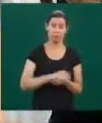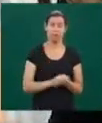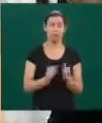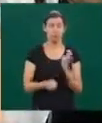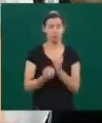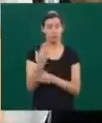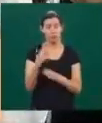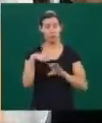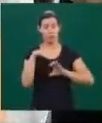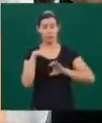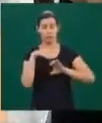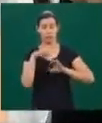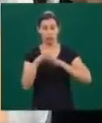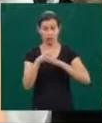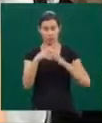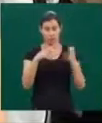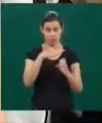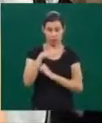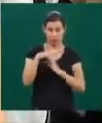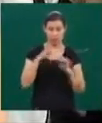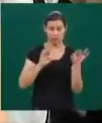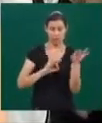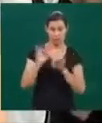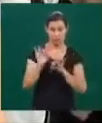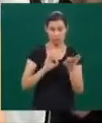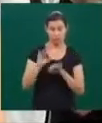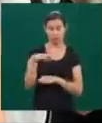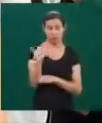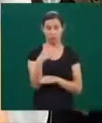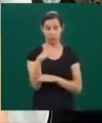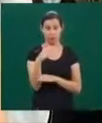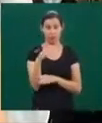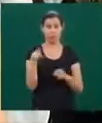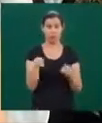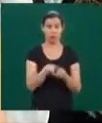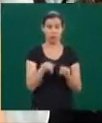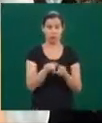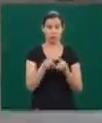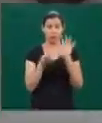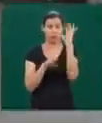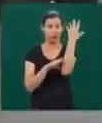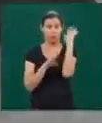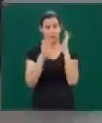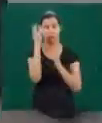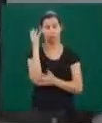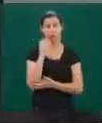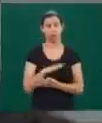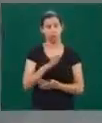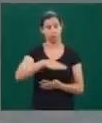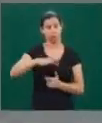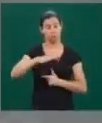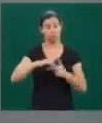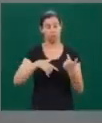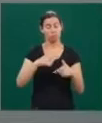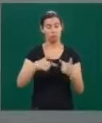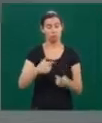e preparar eles tanto para a área científica, para o desenvolvimento tecnológico, quanto também para o mercado de trabalho.